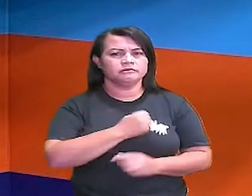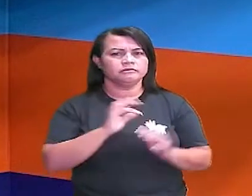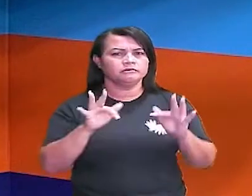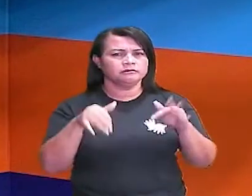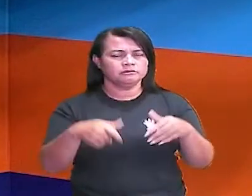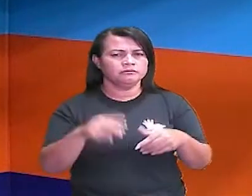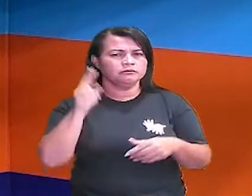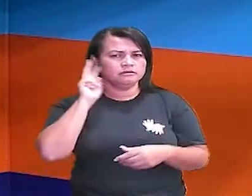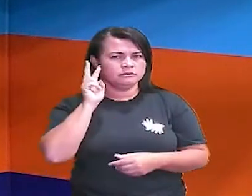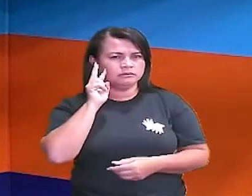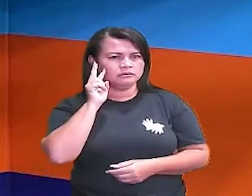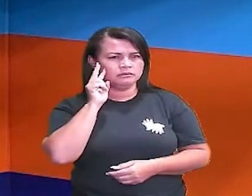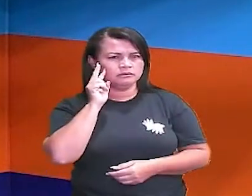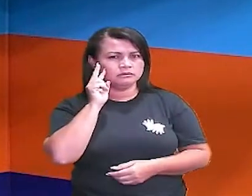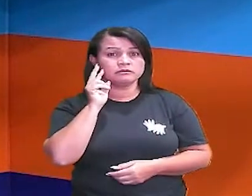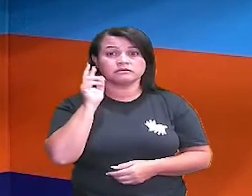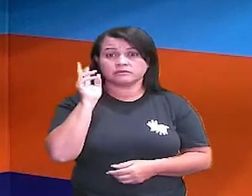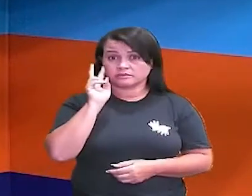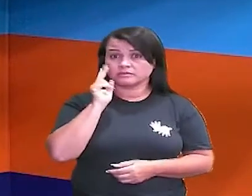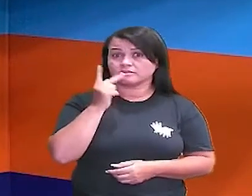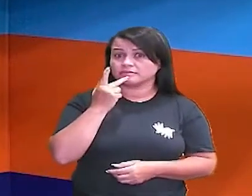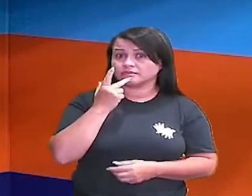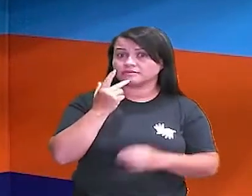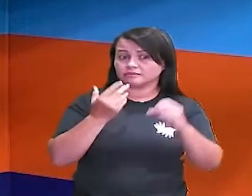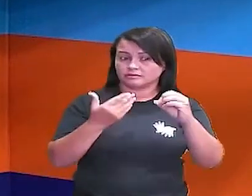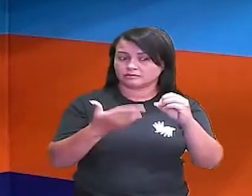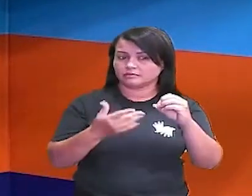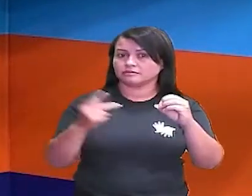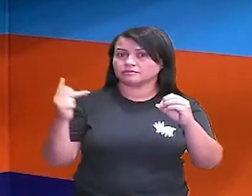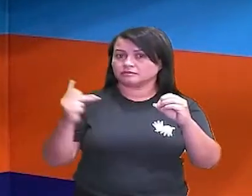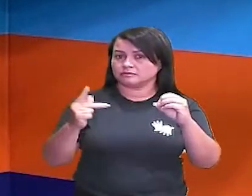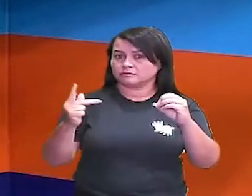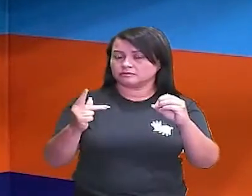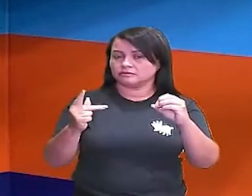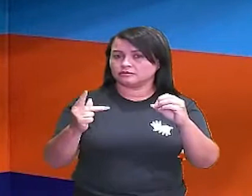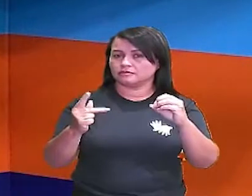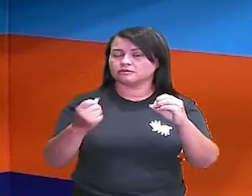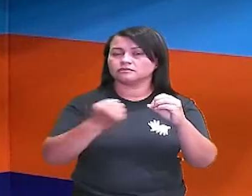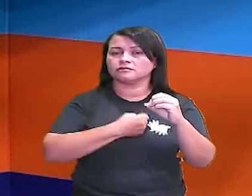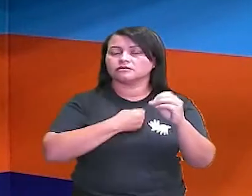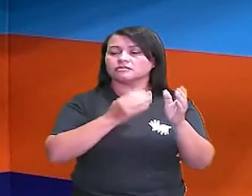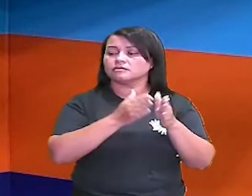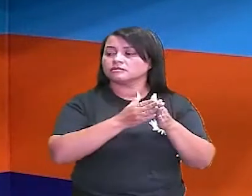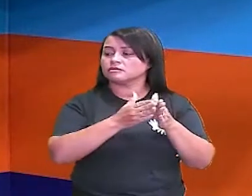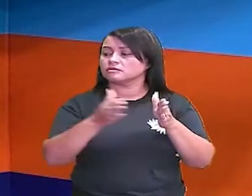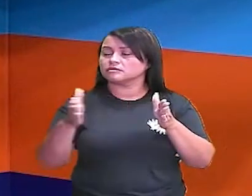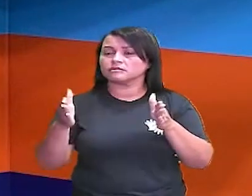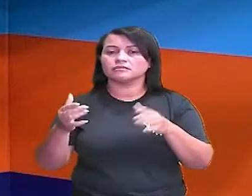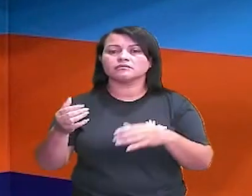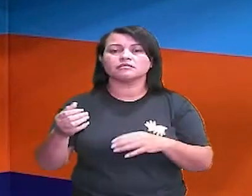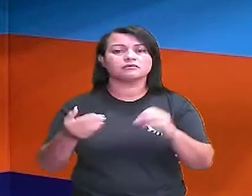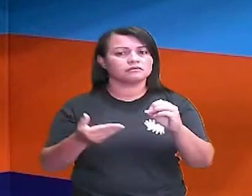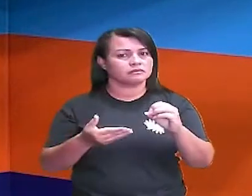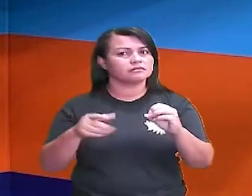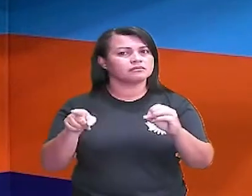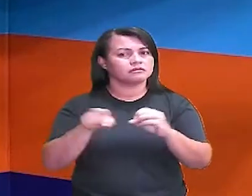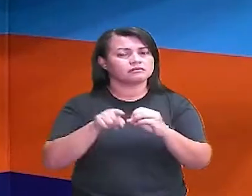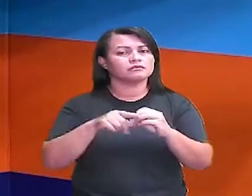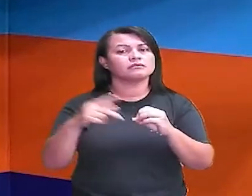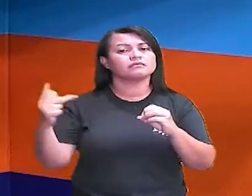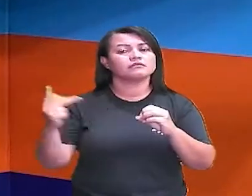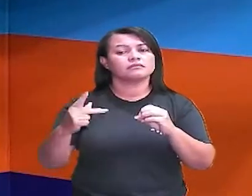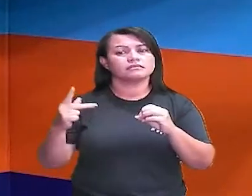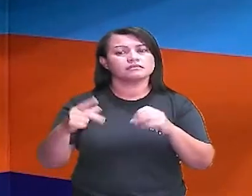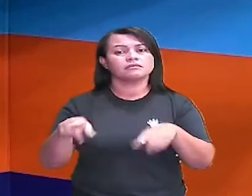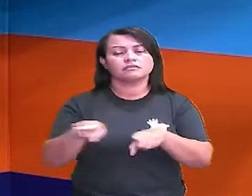E aí, lembra que eu disse que 0 é par. Se 0 é par, o número que termina em 0, ele também vai ser par.